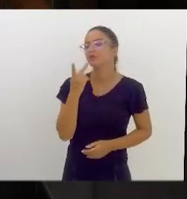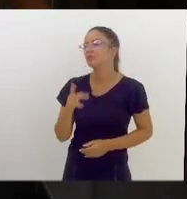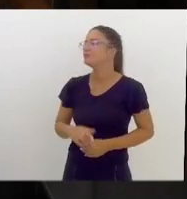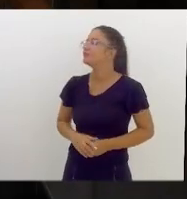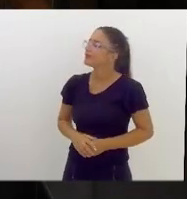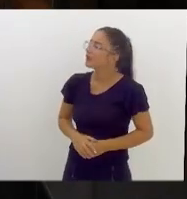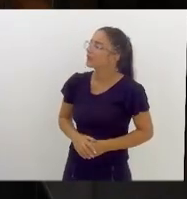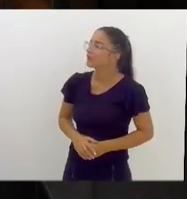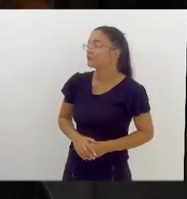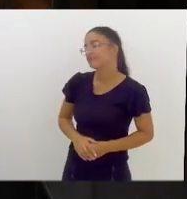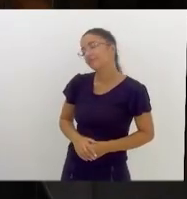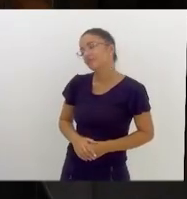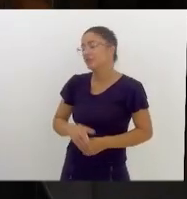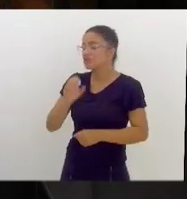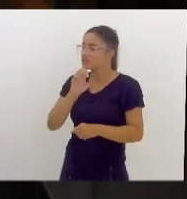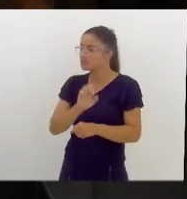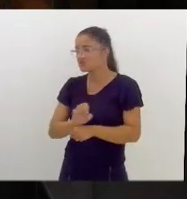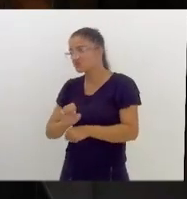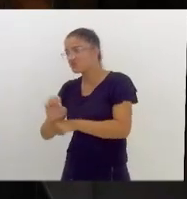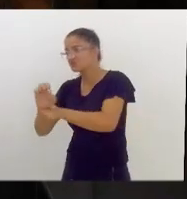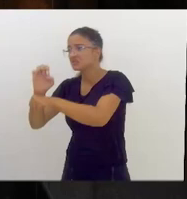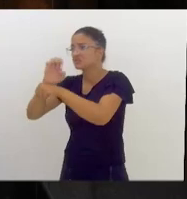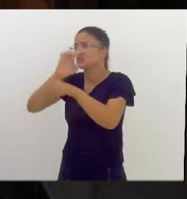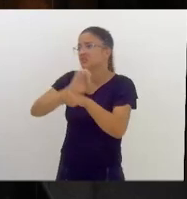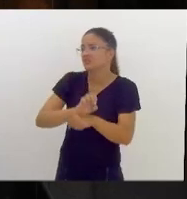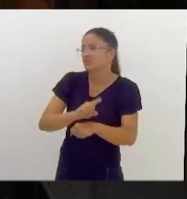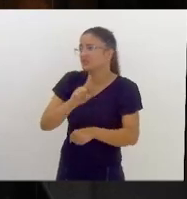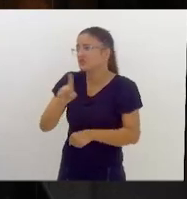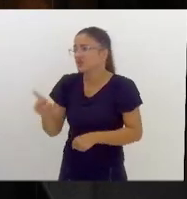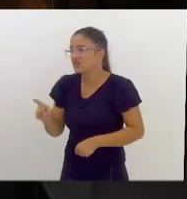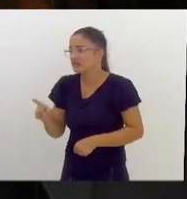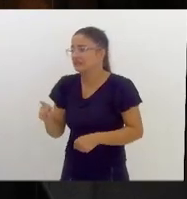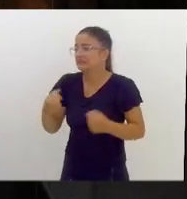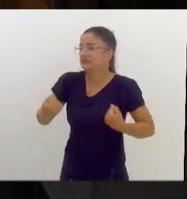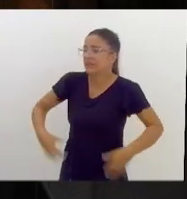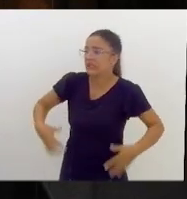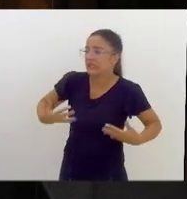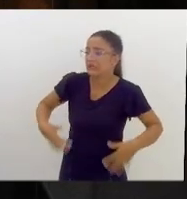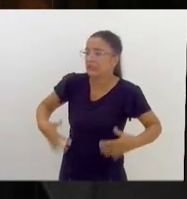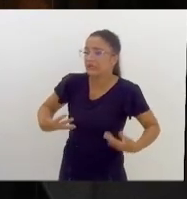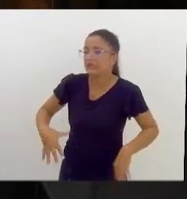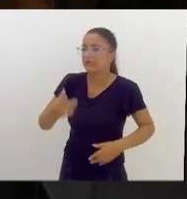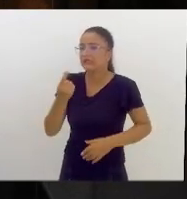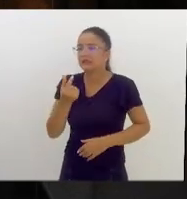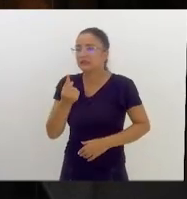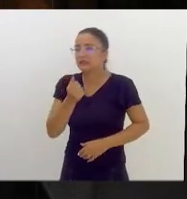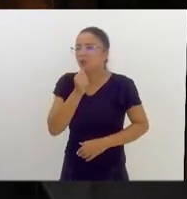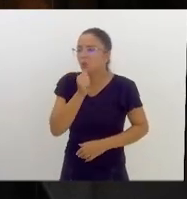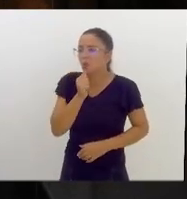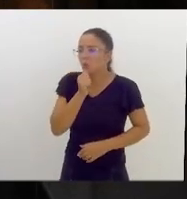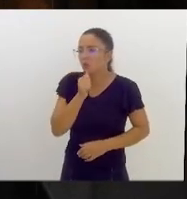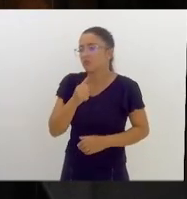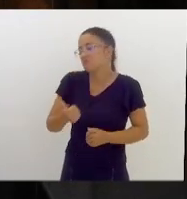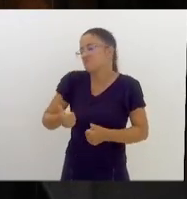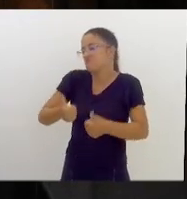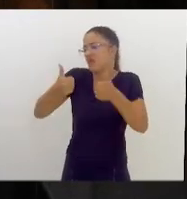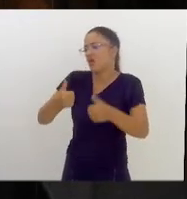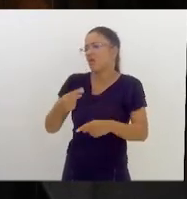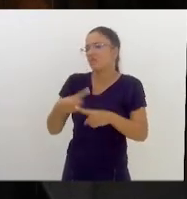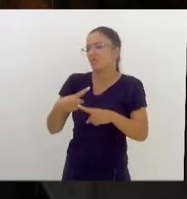os estados fiquem apertados do que gastem sem controle.